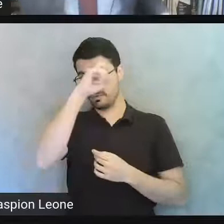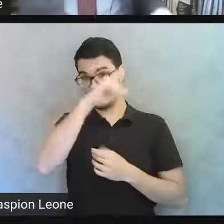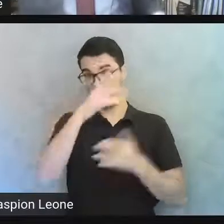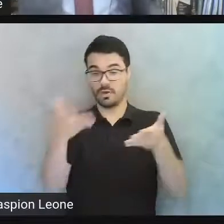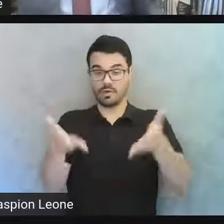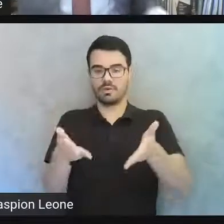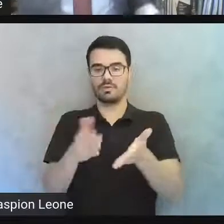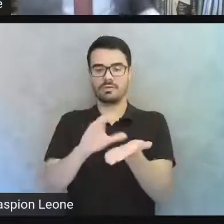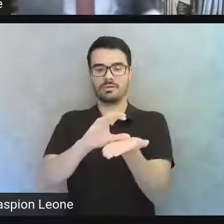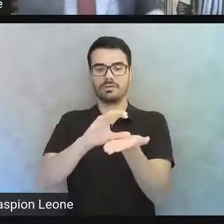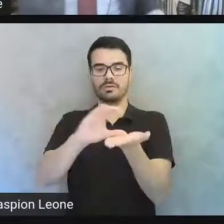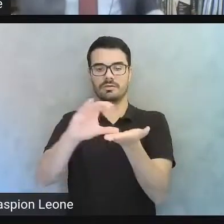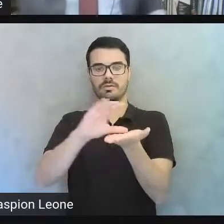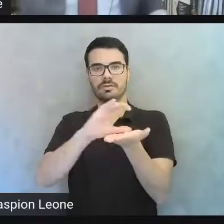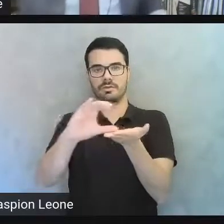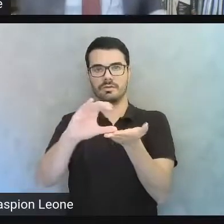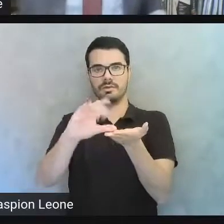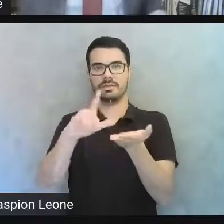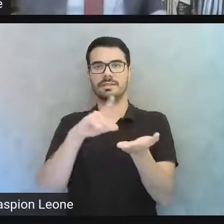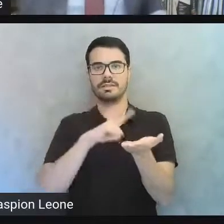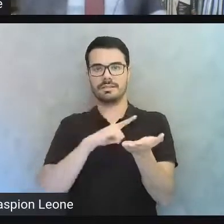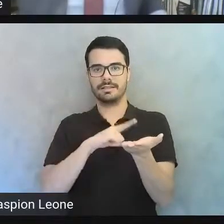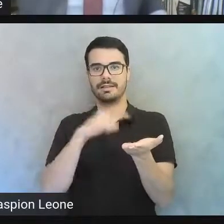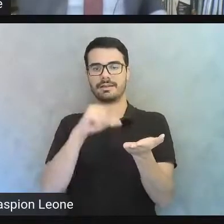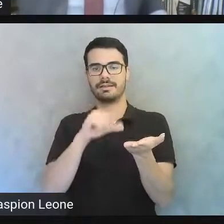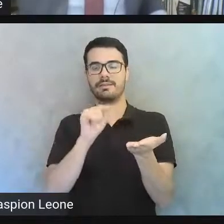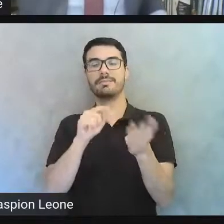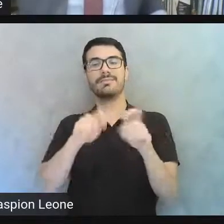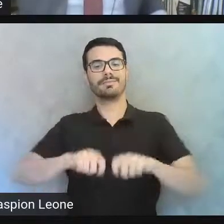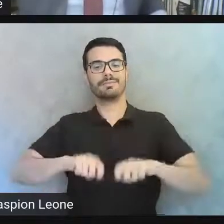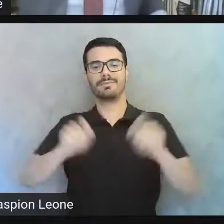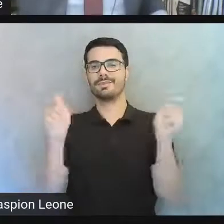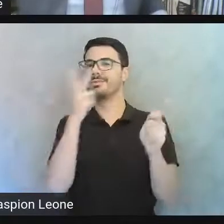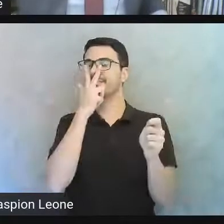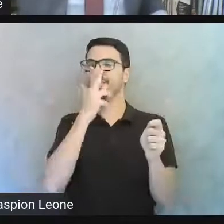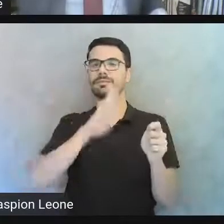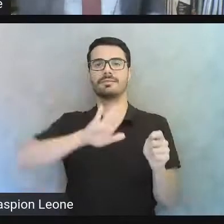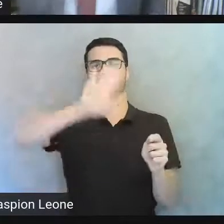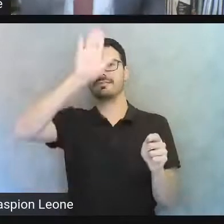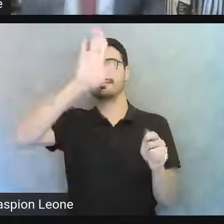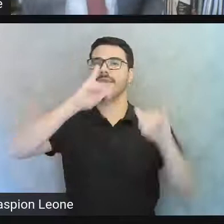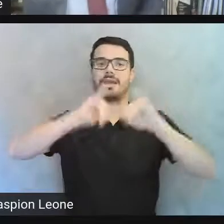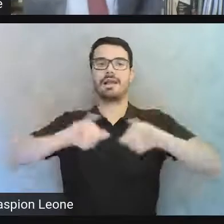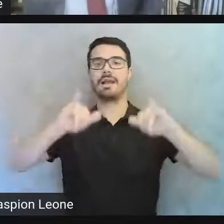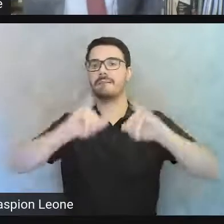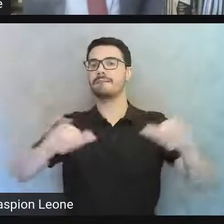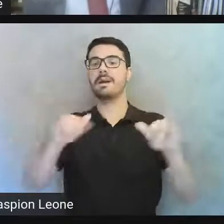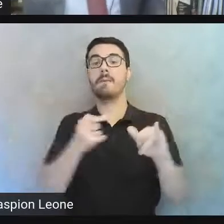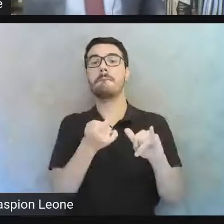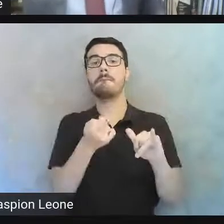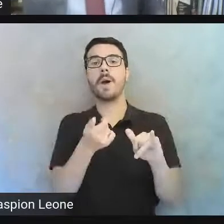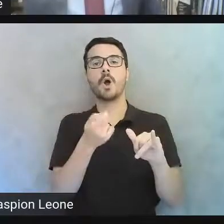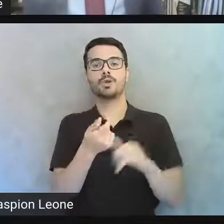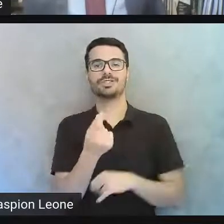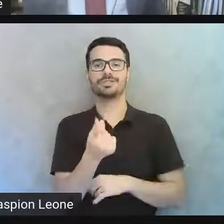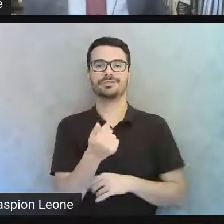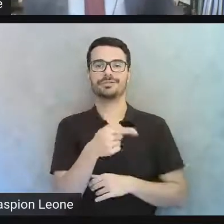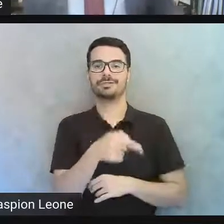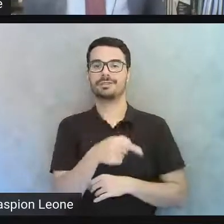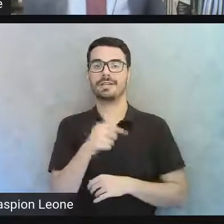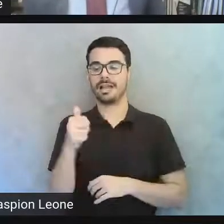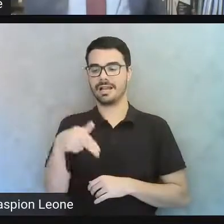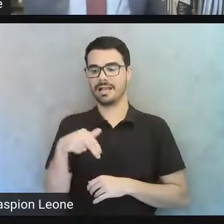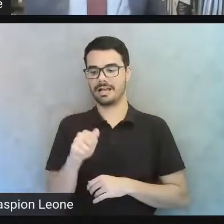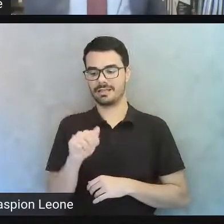algumas dificuldades hoje do sistema de financiamento praticamente têm tornado impossível fazer campanha com muito pouco